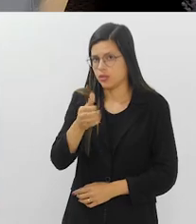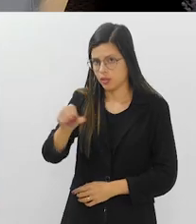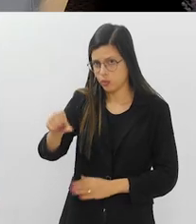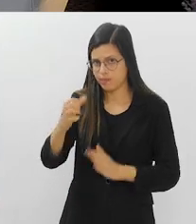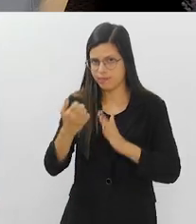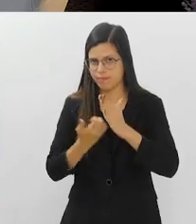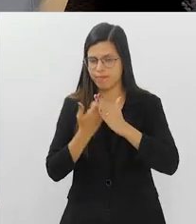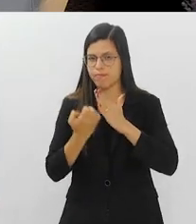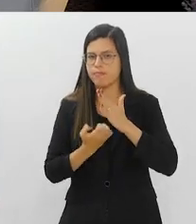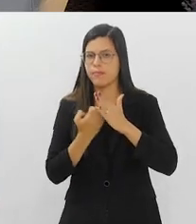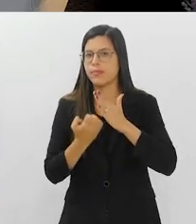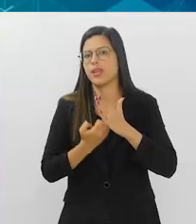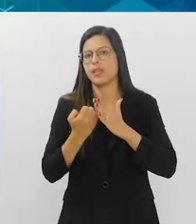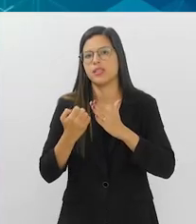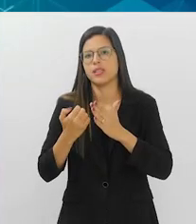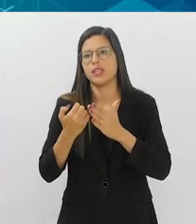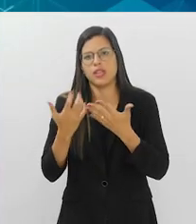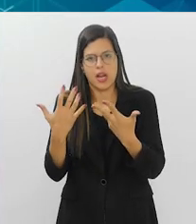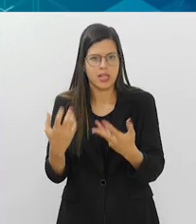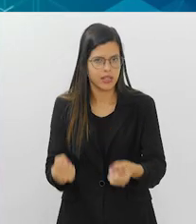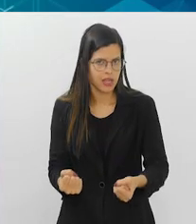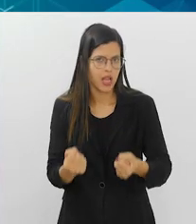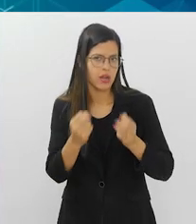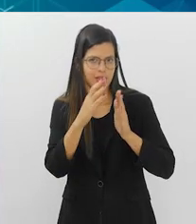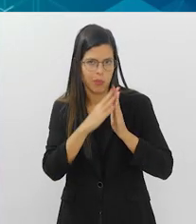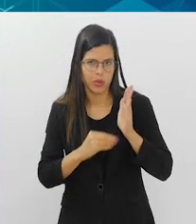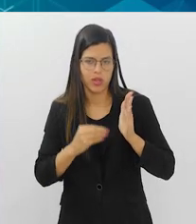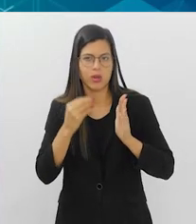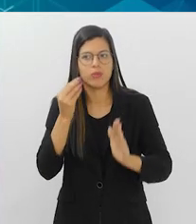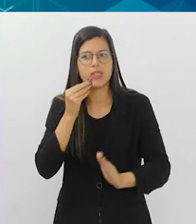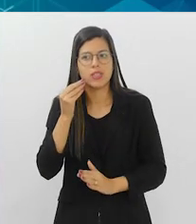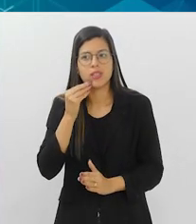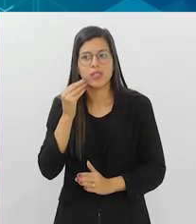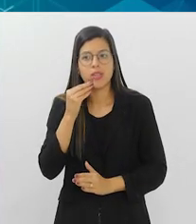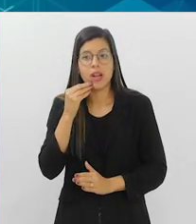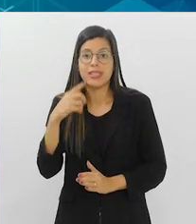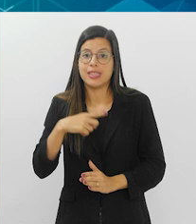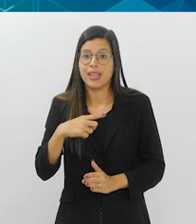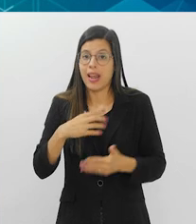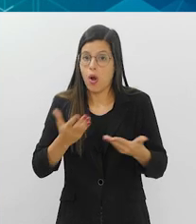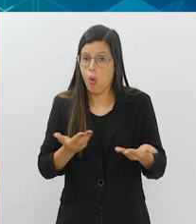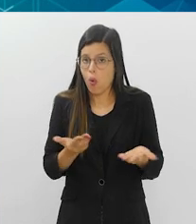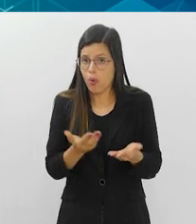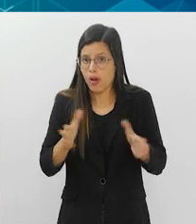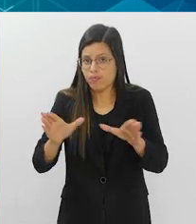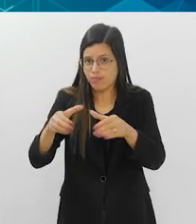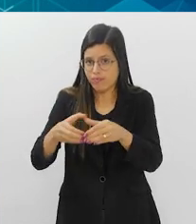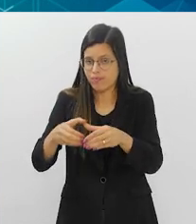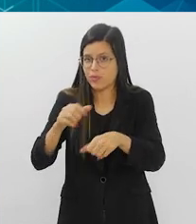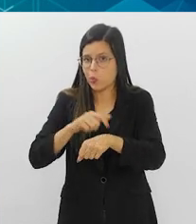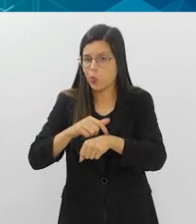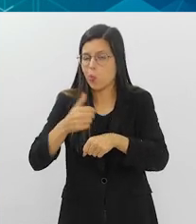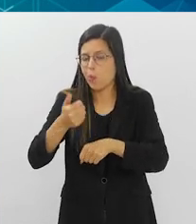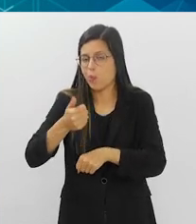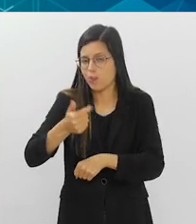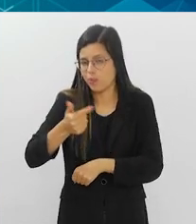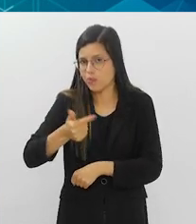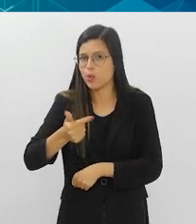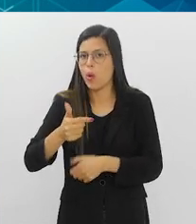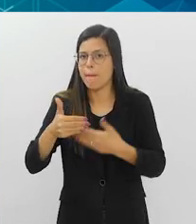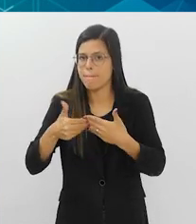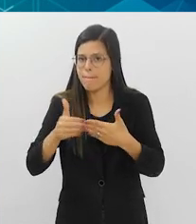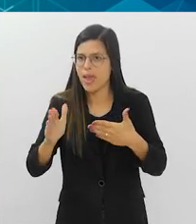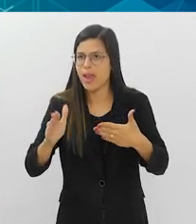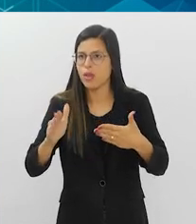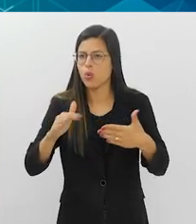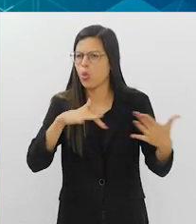são 19 empresas que seguiram com esse modelo, né, que testaram inicialmente. A gente tem esse segundo piloto aberto e ao redor do mundo